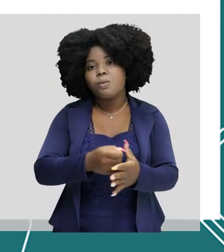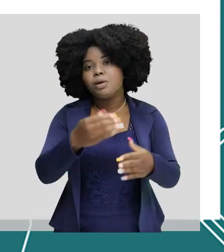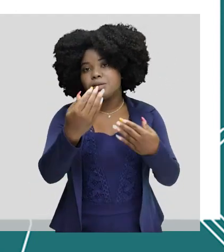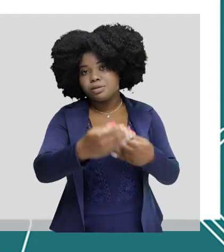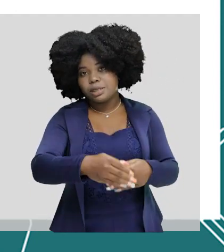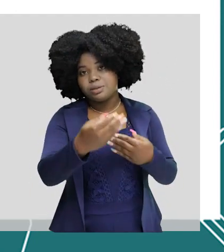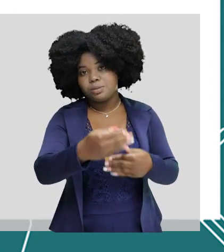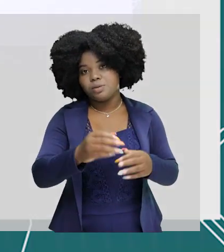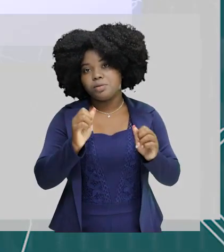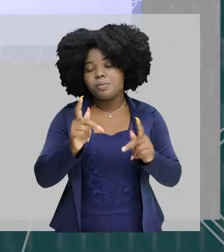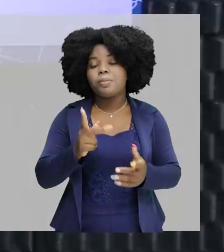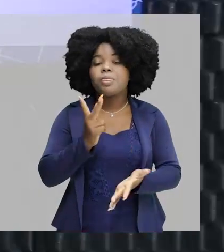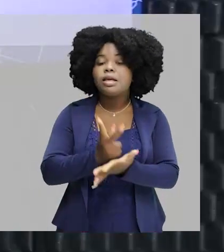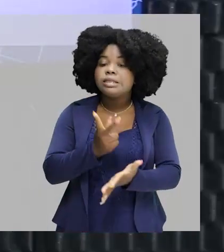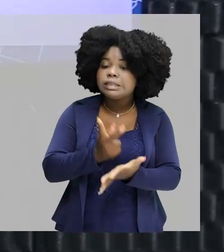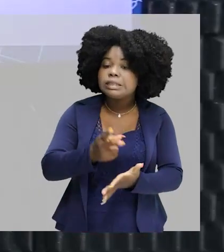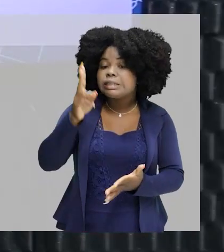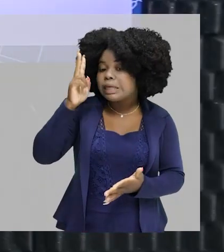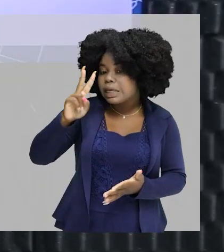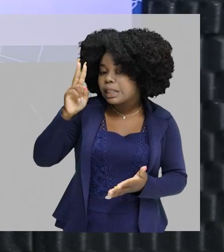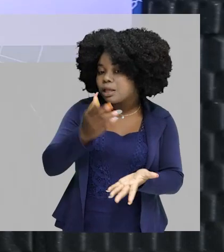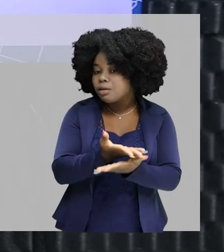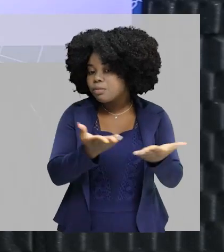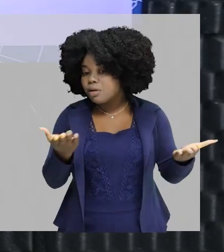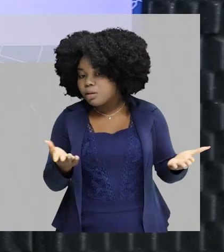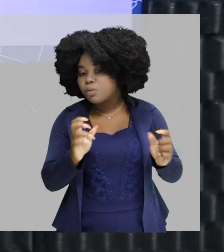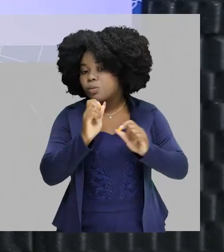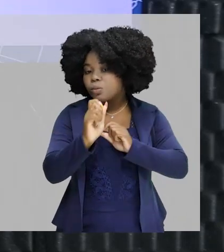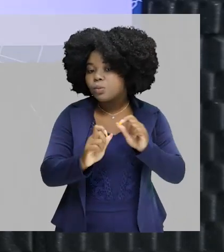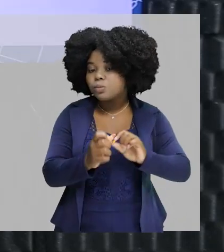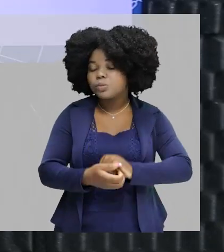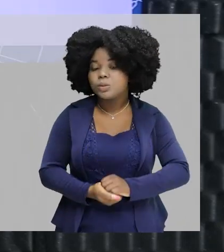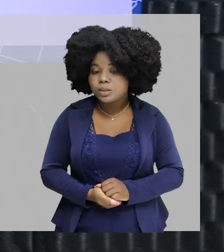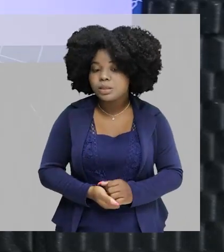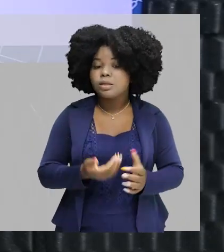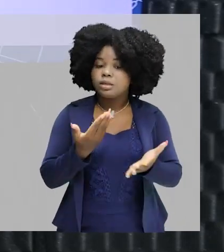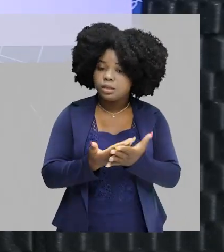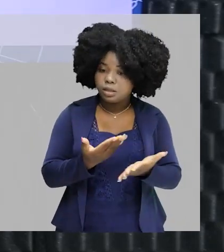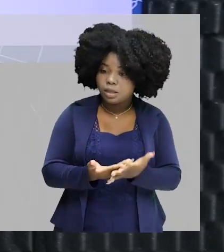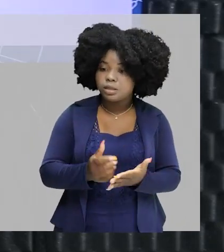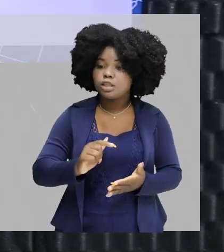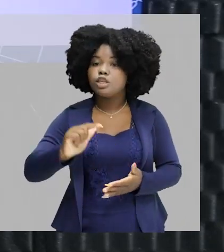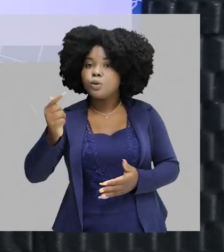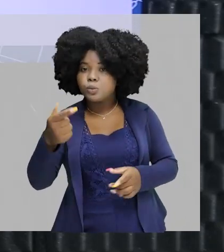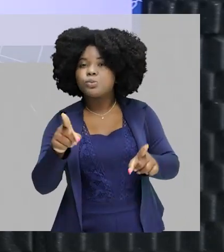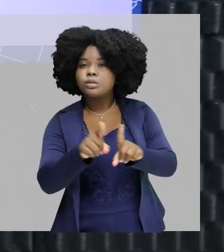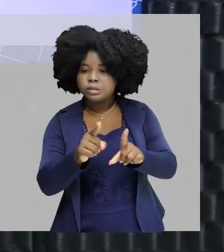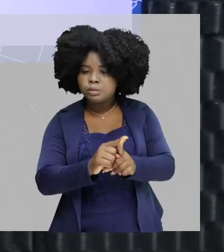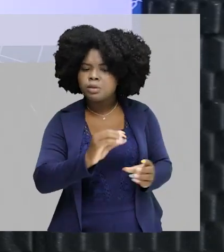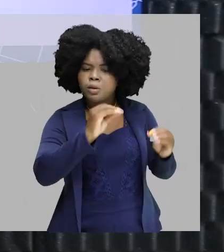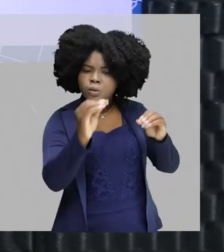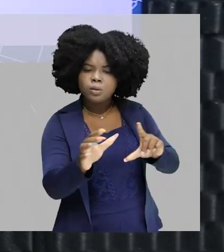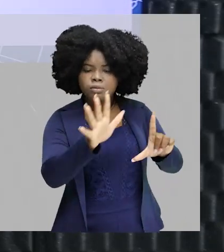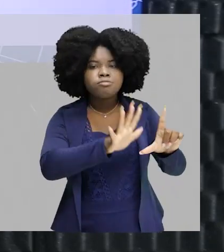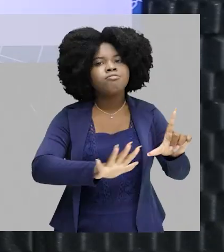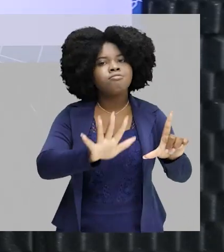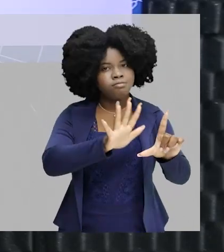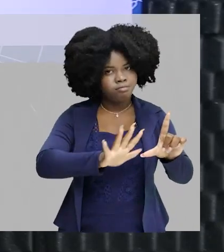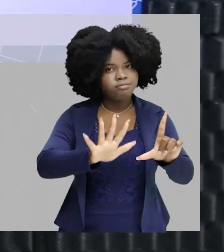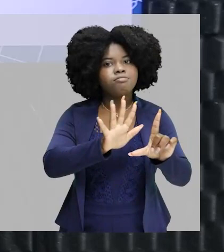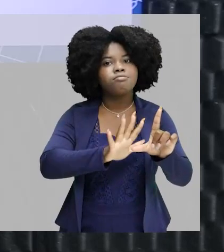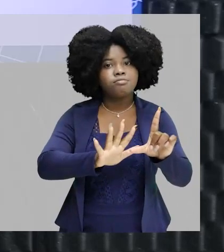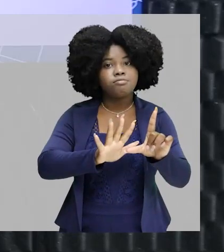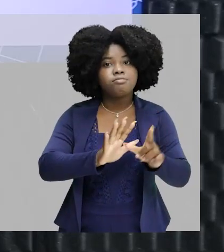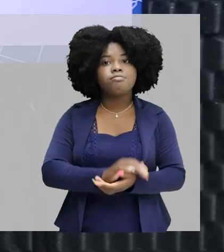beleza? Sempre lembrando, galera, que essa aula e outras estão disponíveis para ti na plataforma Gonçalves